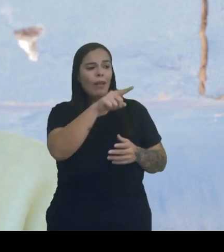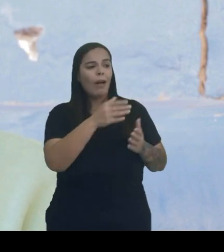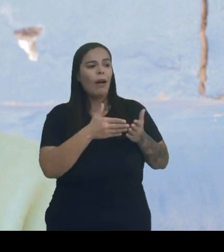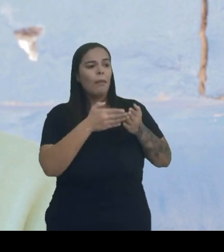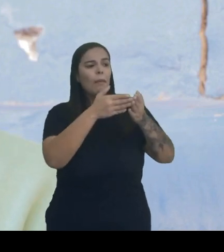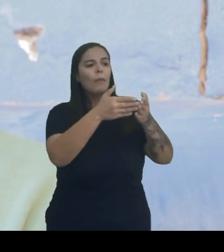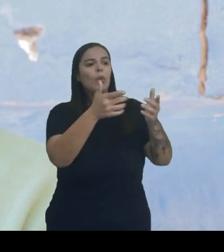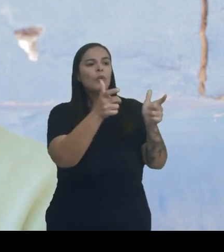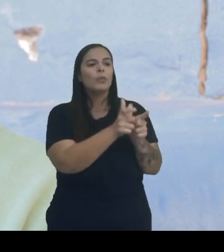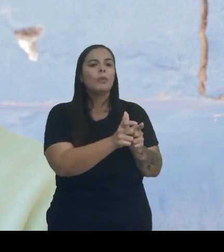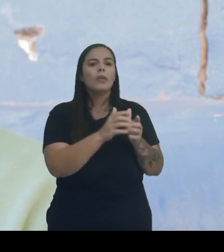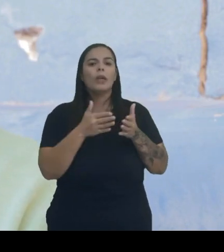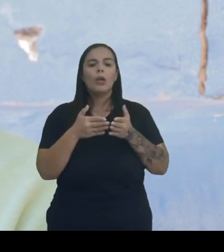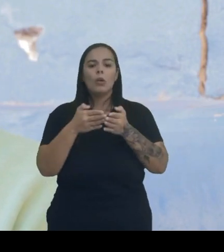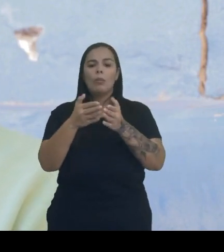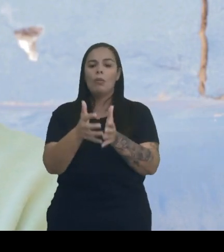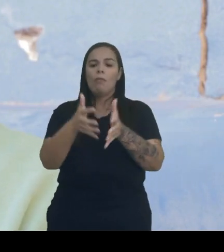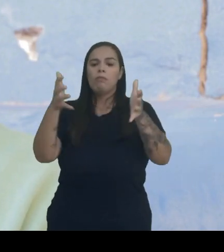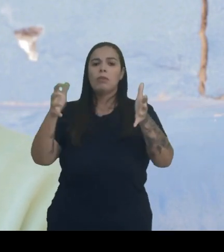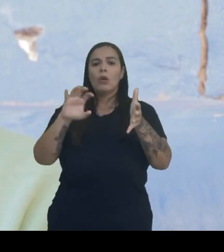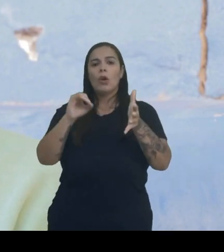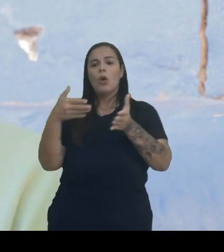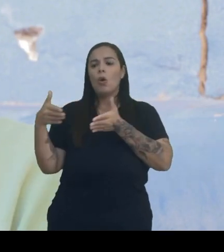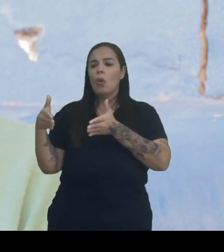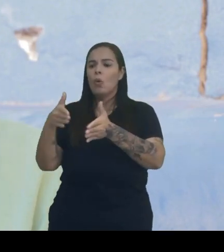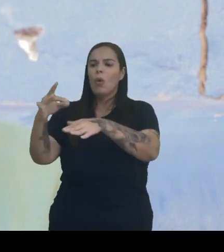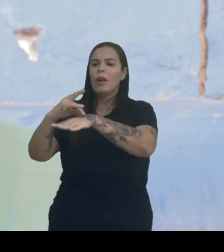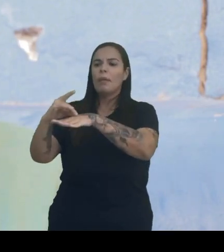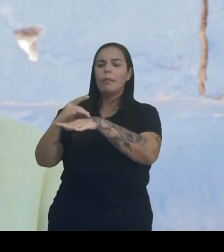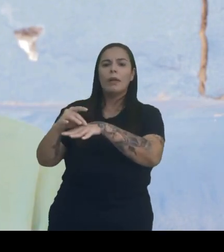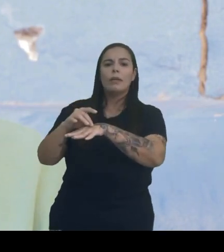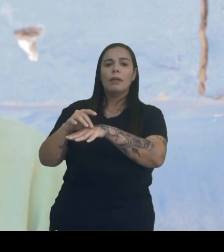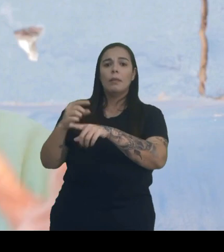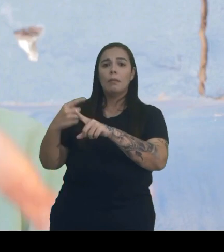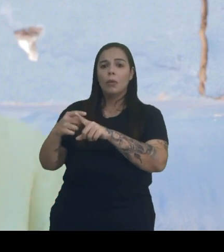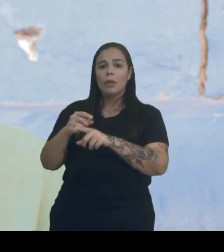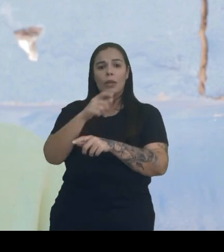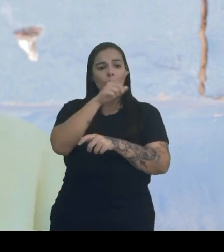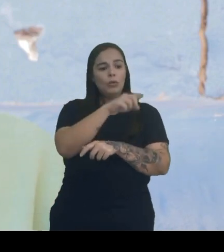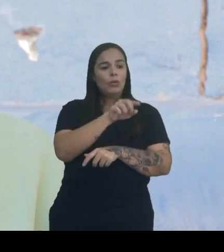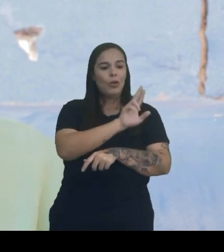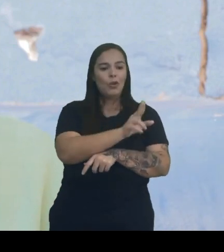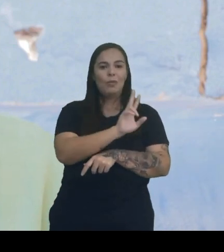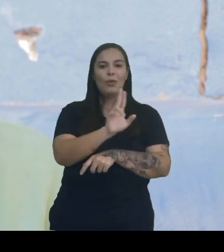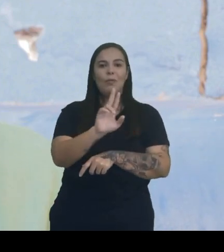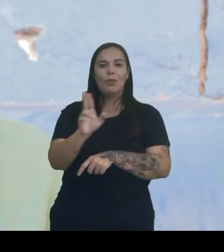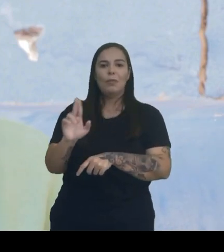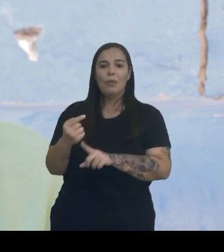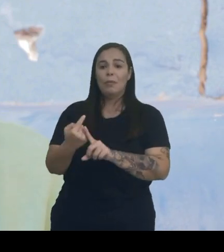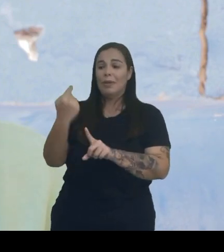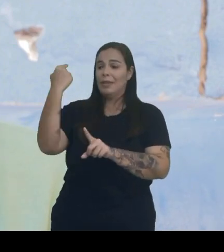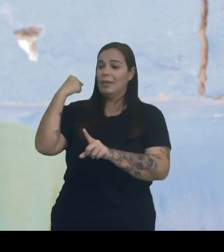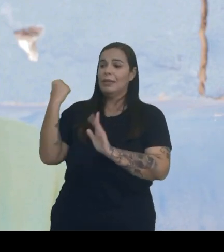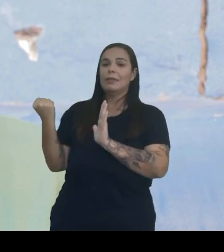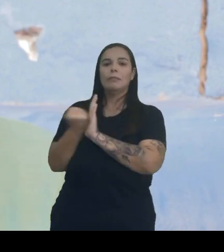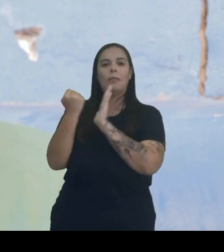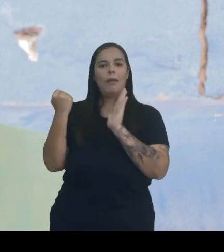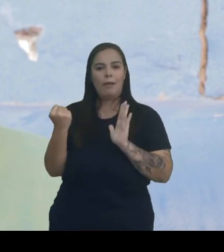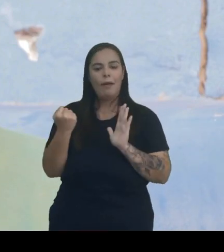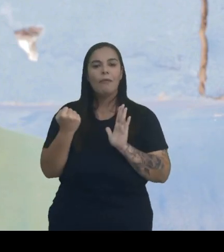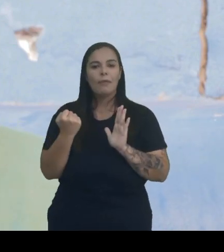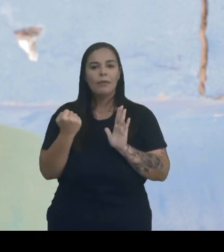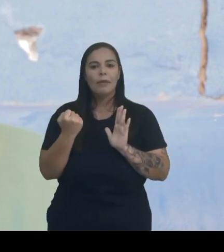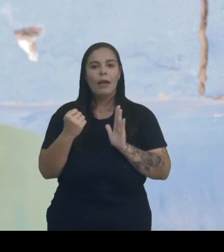no Porto Grande, eu vou pescar na Volta, eu vou pescar na Areia Preta, que tudo isso é nome de locais que antigamente marcava-se a vez. Arriava